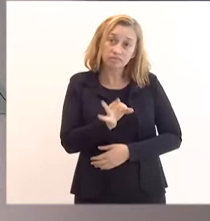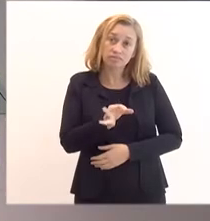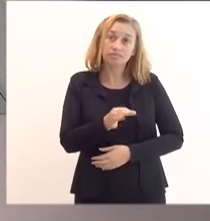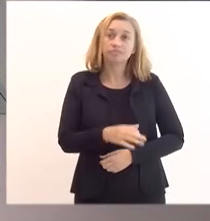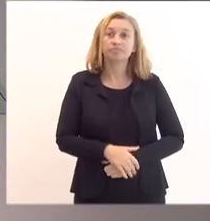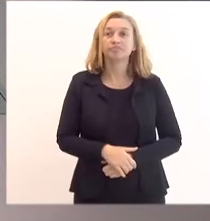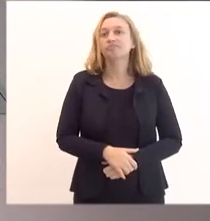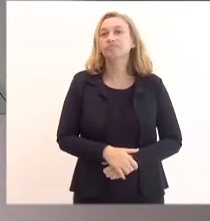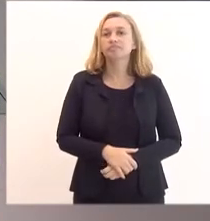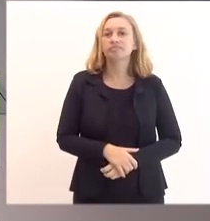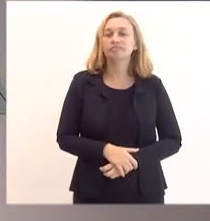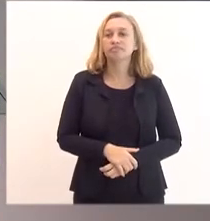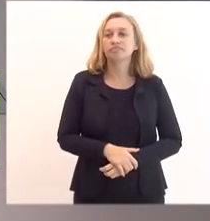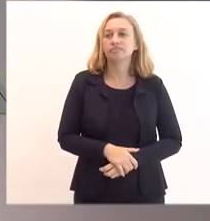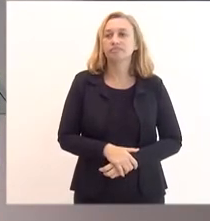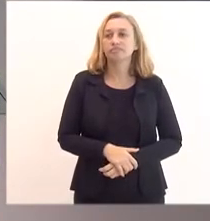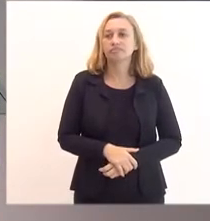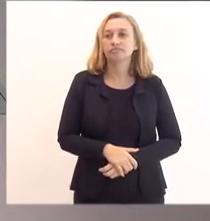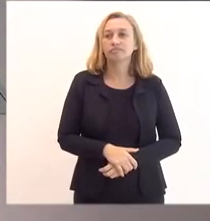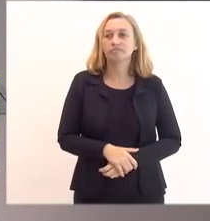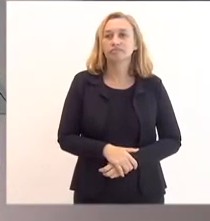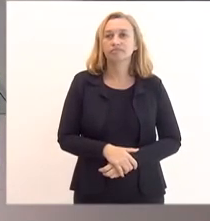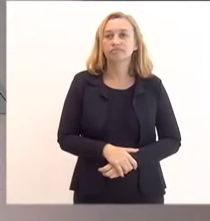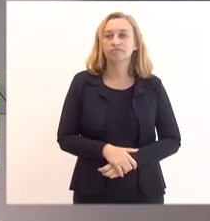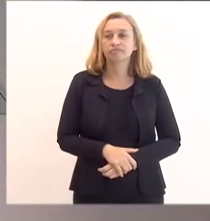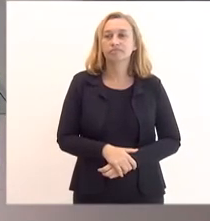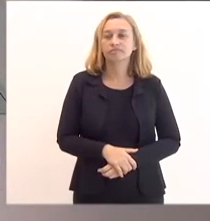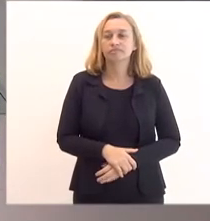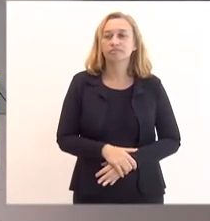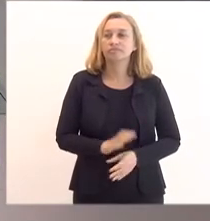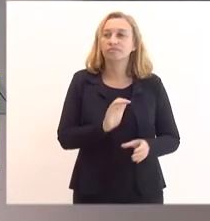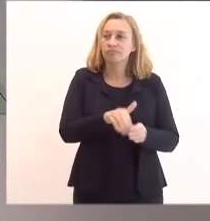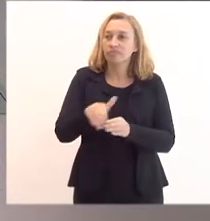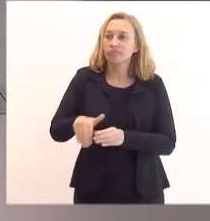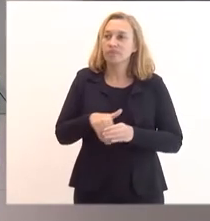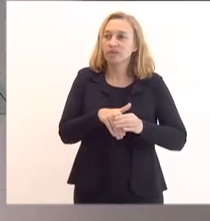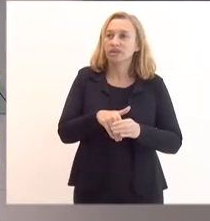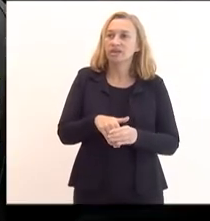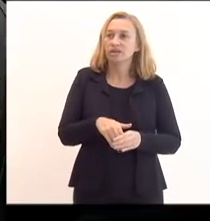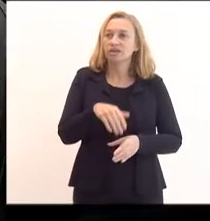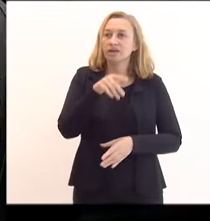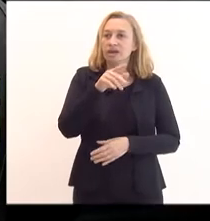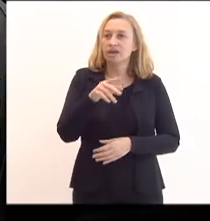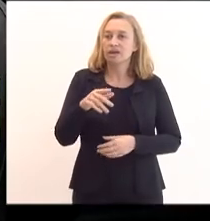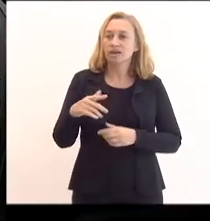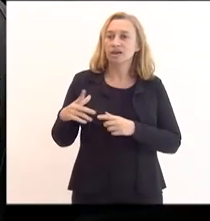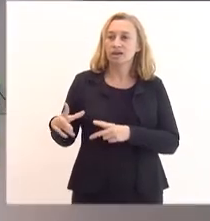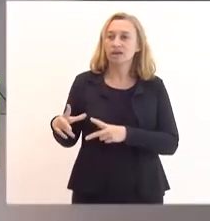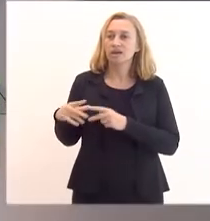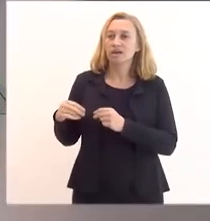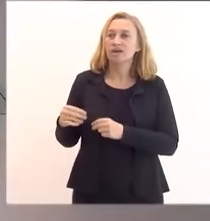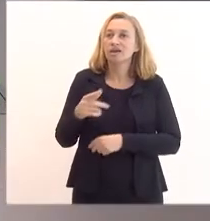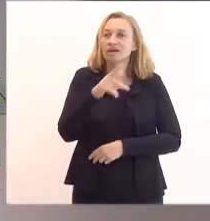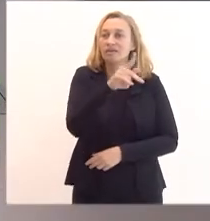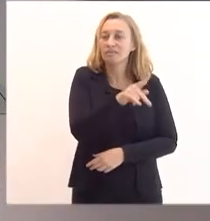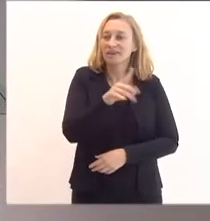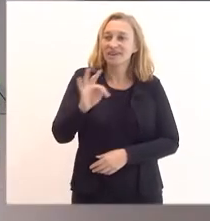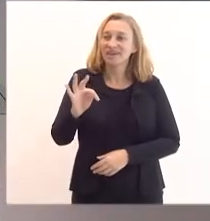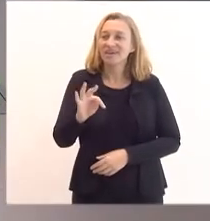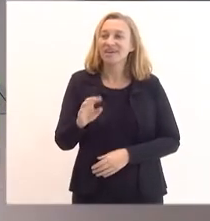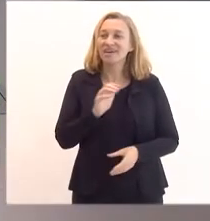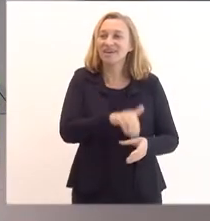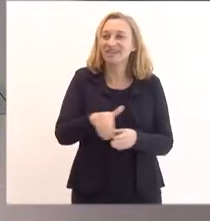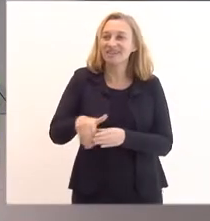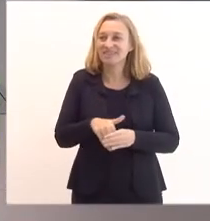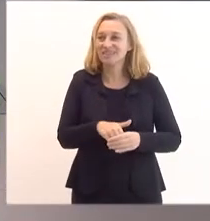Então, heranças. Deputado, colocar em votação. Heranças do petismo. Eu quero. Então, em votação.